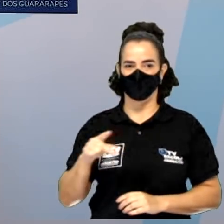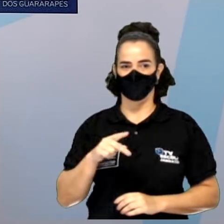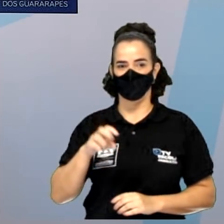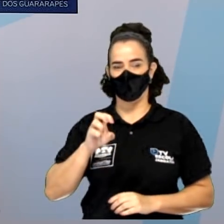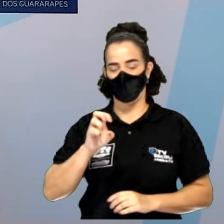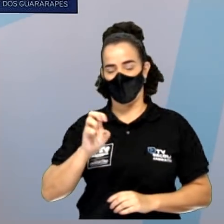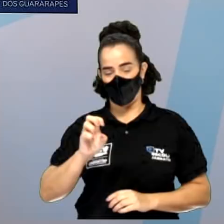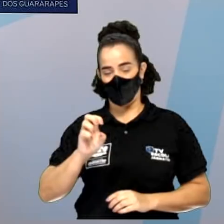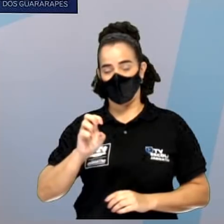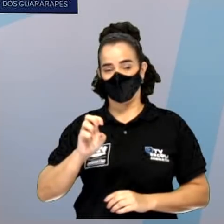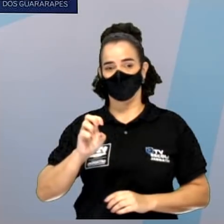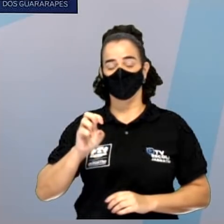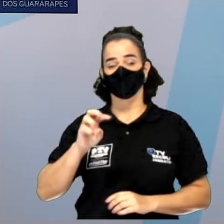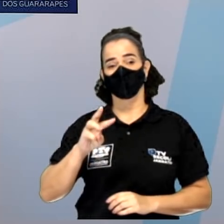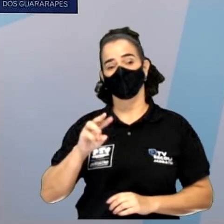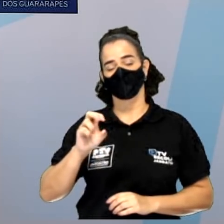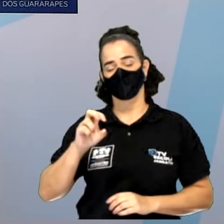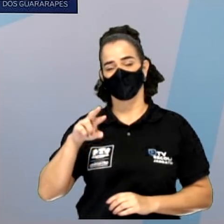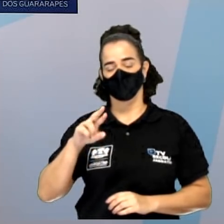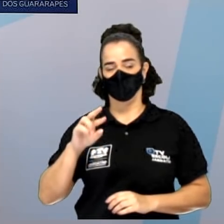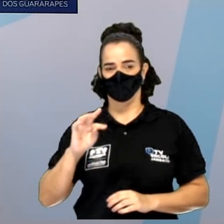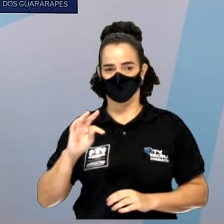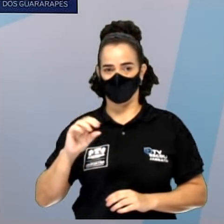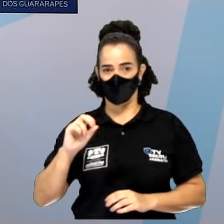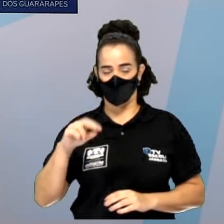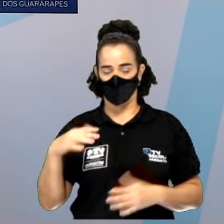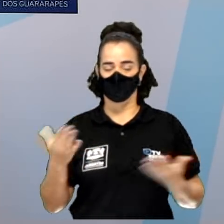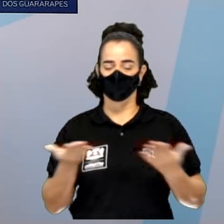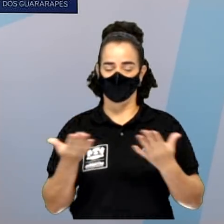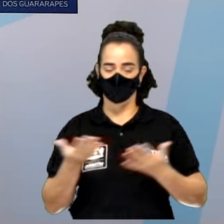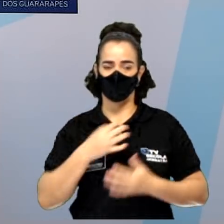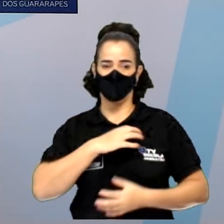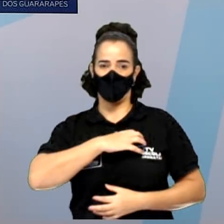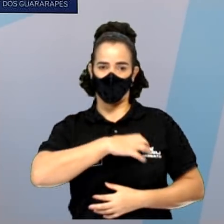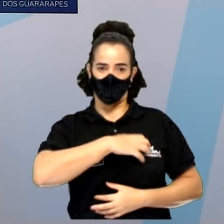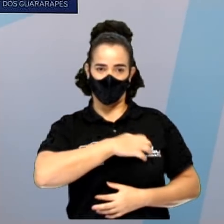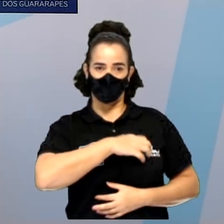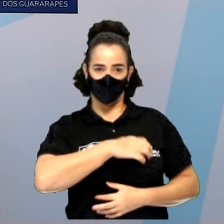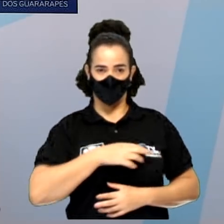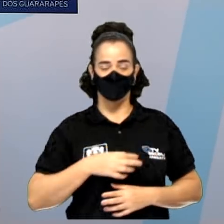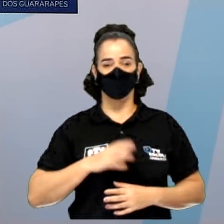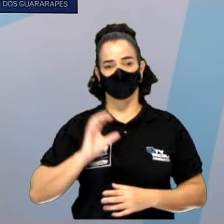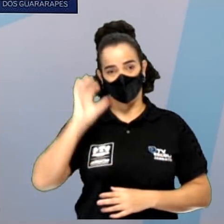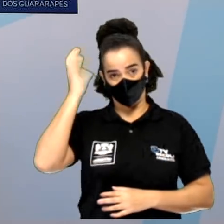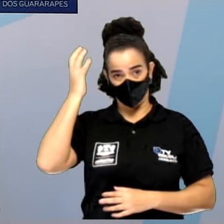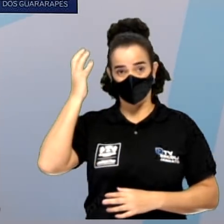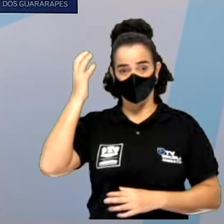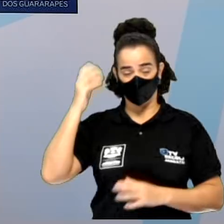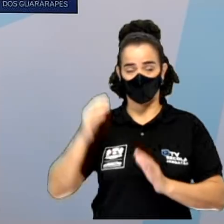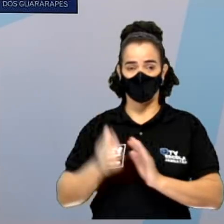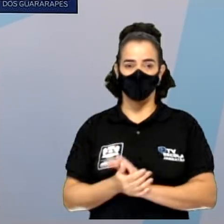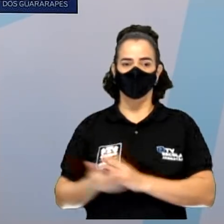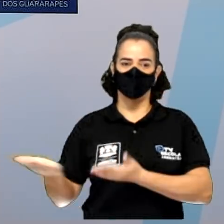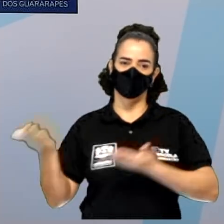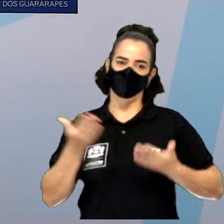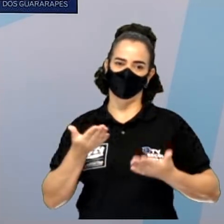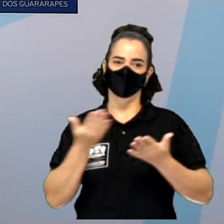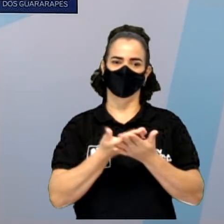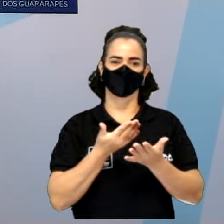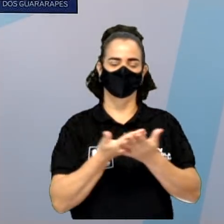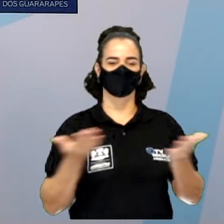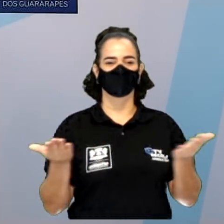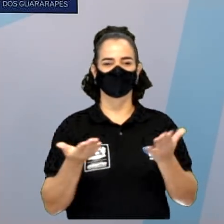e vou trabalhar com vocês a resolução de algumas questões do IFPE de língua portuguesa. Sejam bem-vindos à aula de hoje.